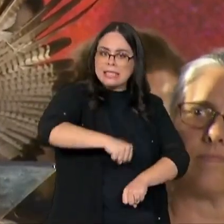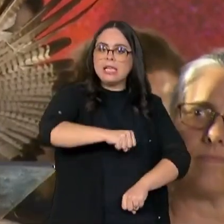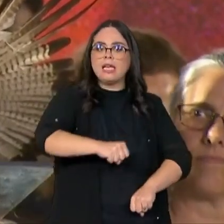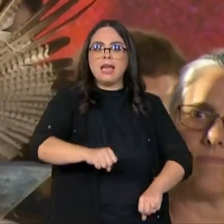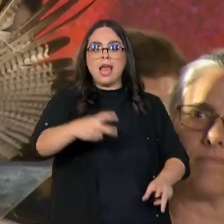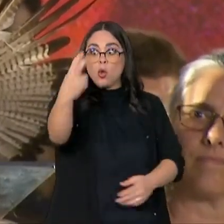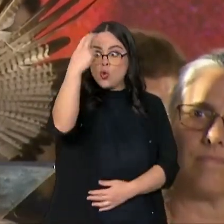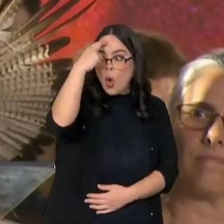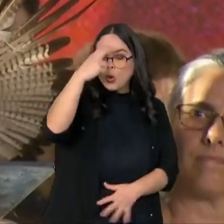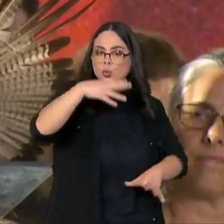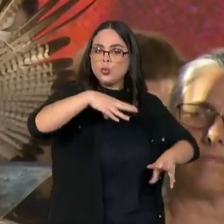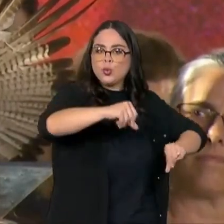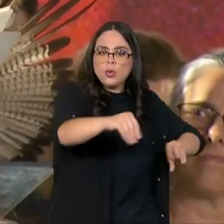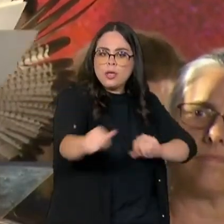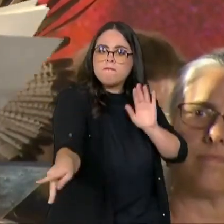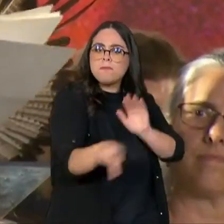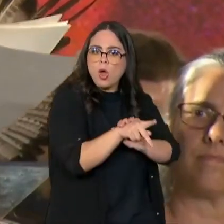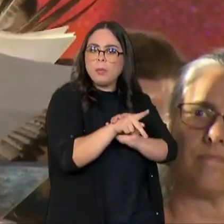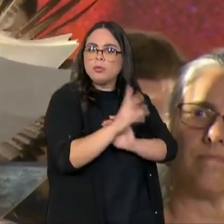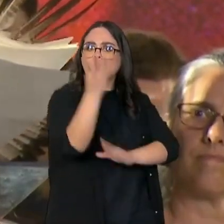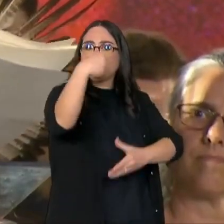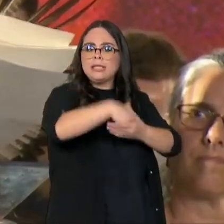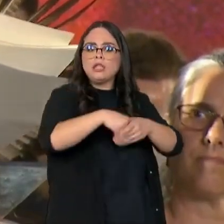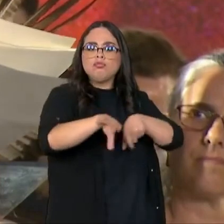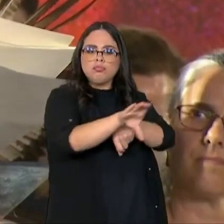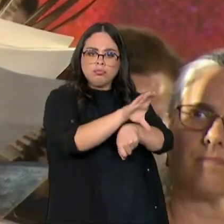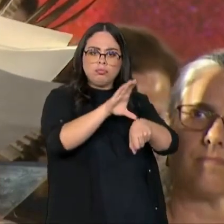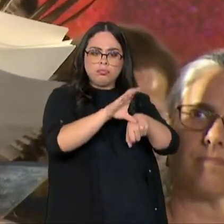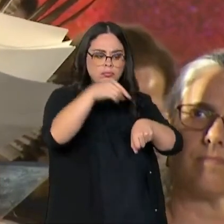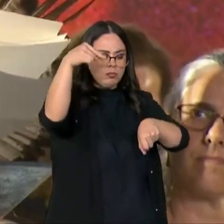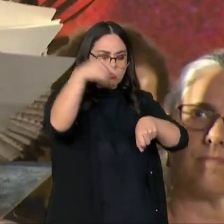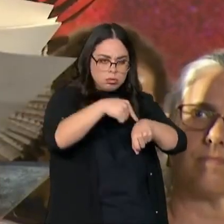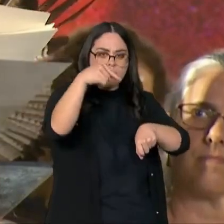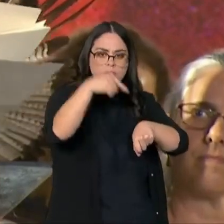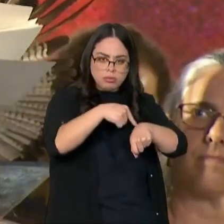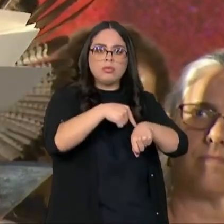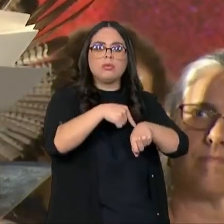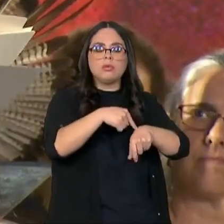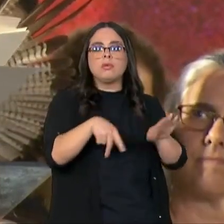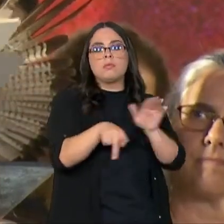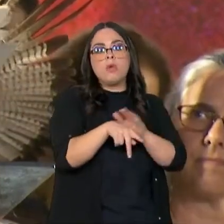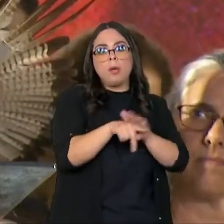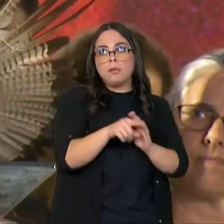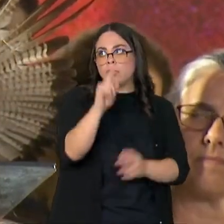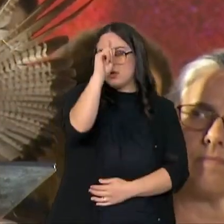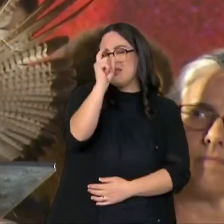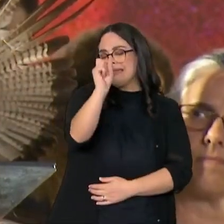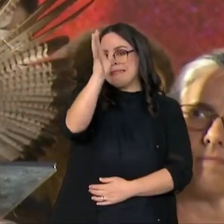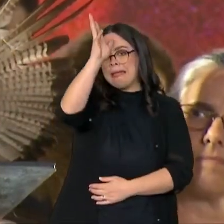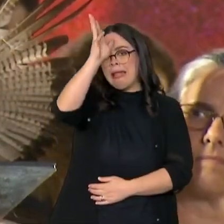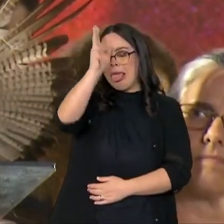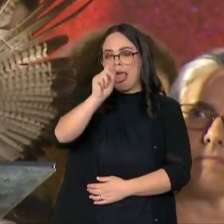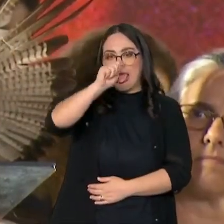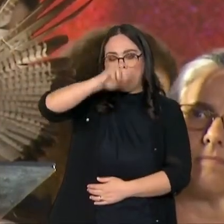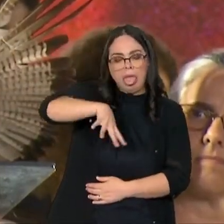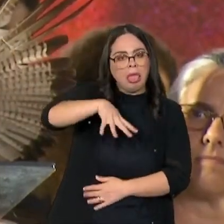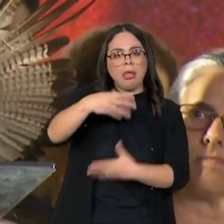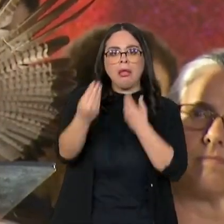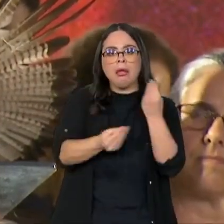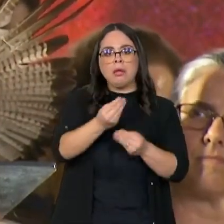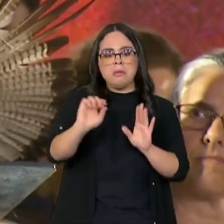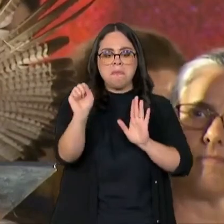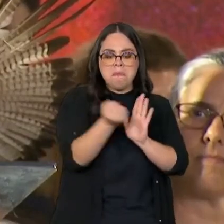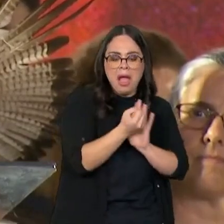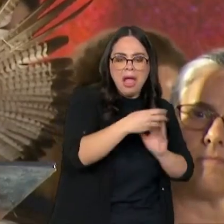sua cultura, como determina a Constituição, contrário, portanto, à ideia absurda do marco